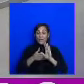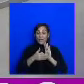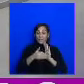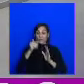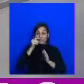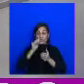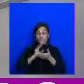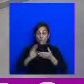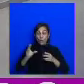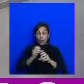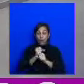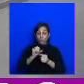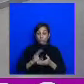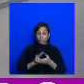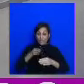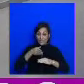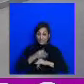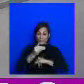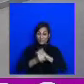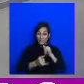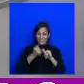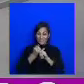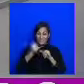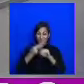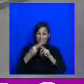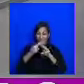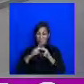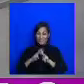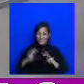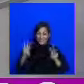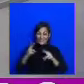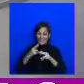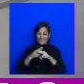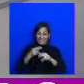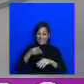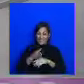vencedoras ou se o prêmio está acumulado. É só acessar loterias.caixa.gov.br.